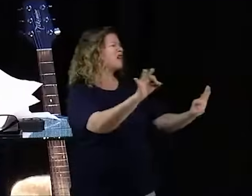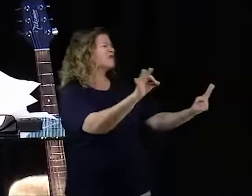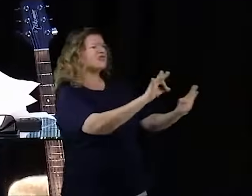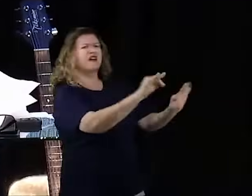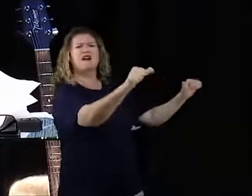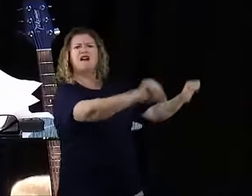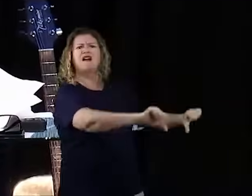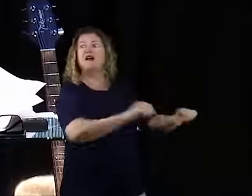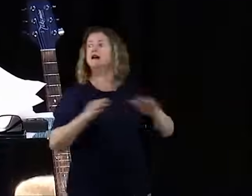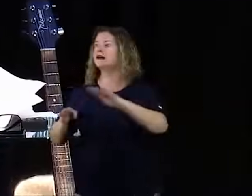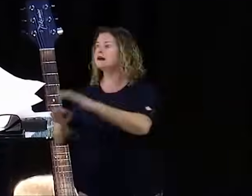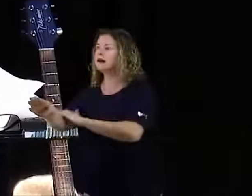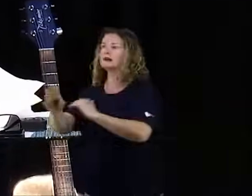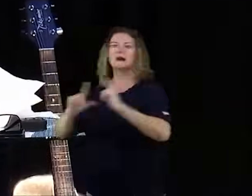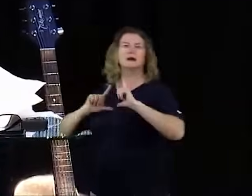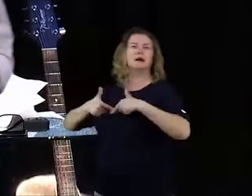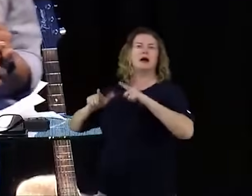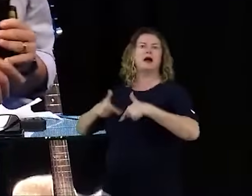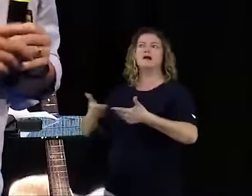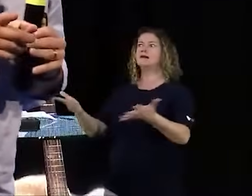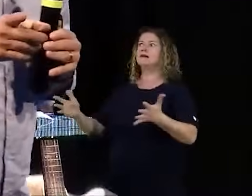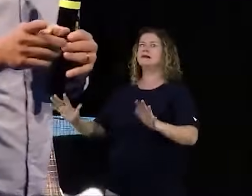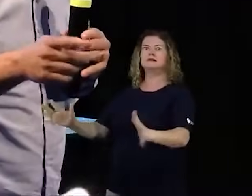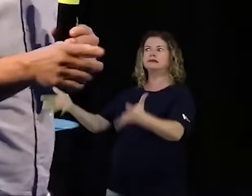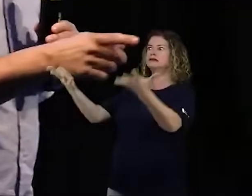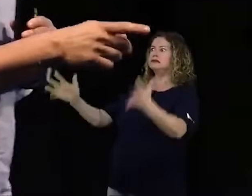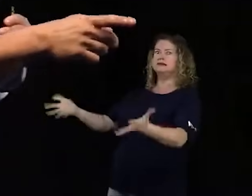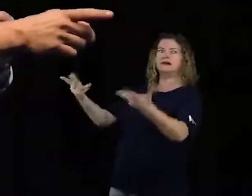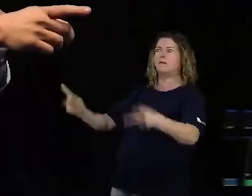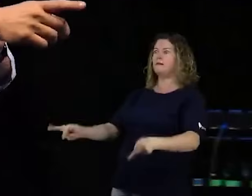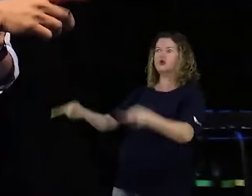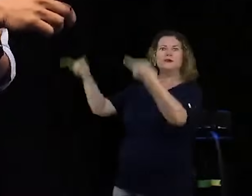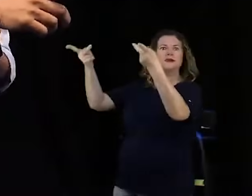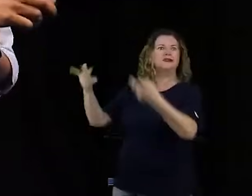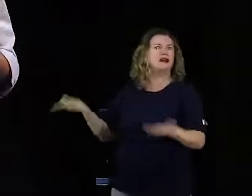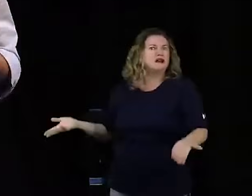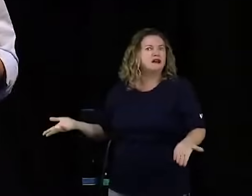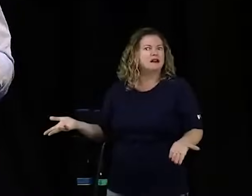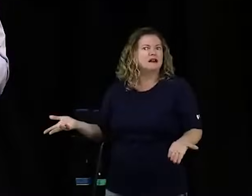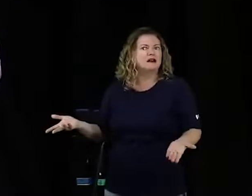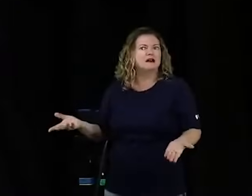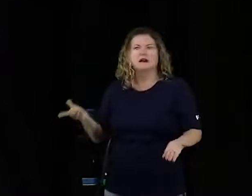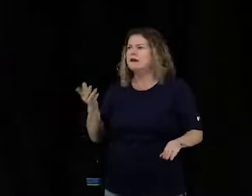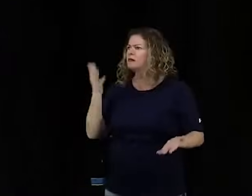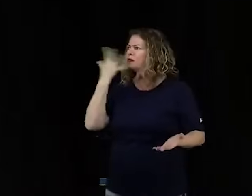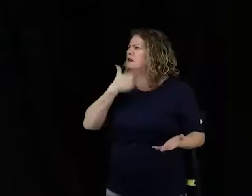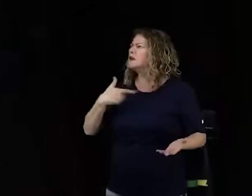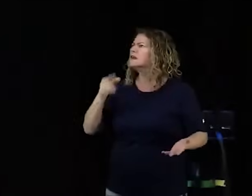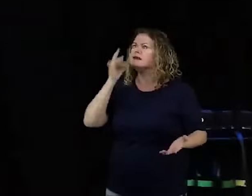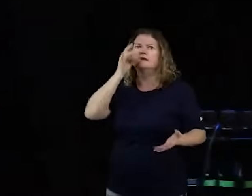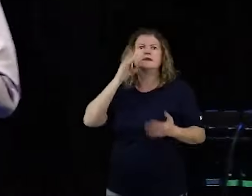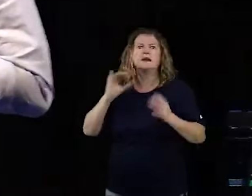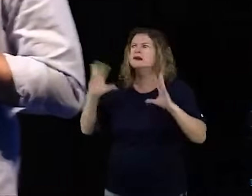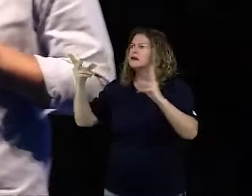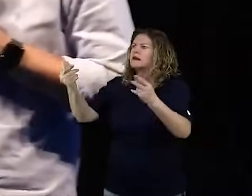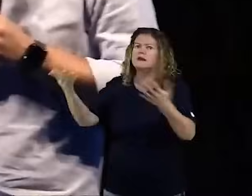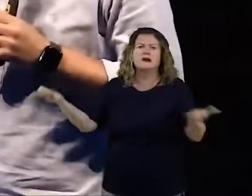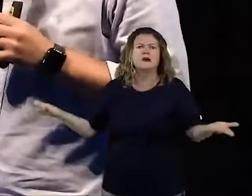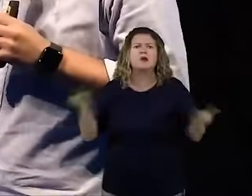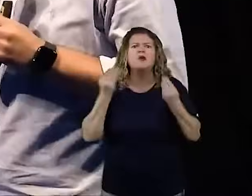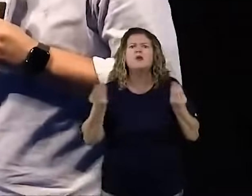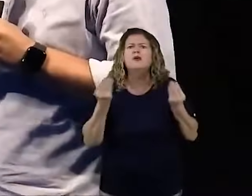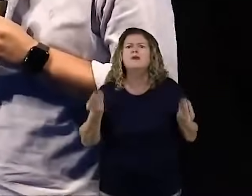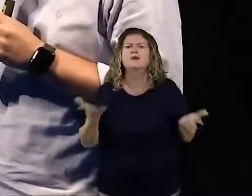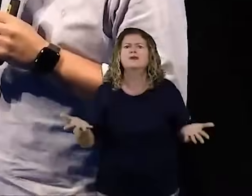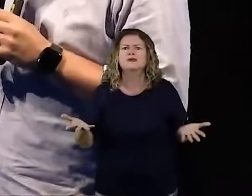tá em Israel de repente eu preguei semana passada retrasada eu preguei à noite sobre o vale de beraká